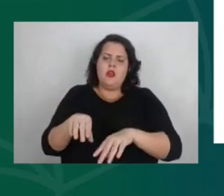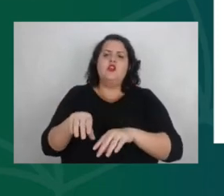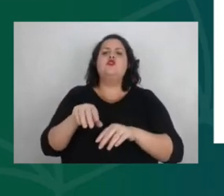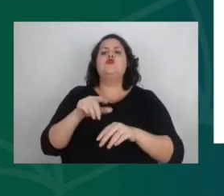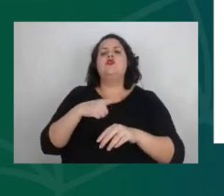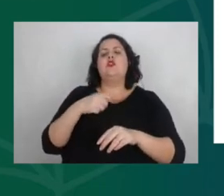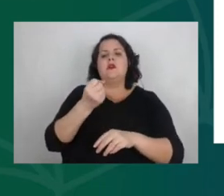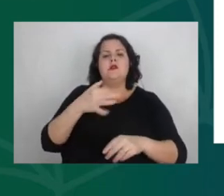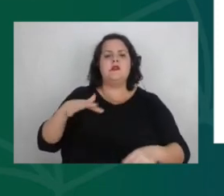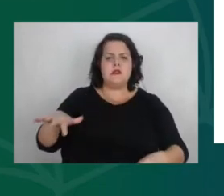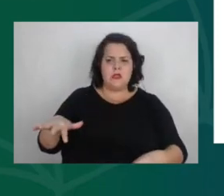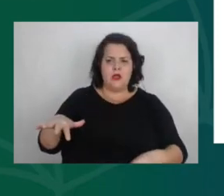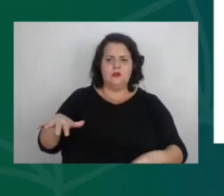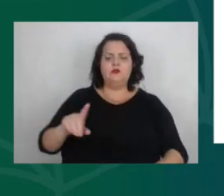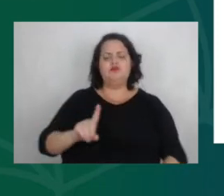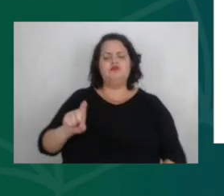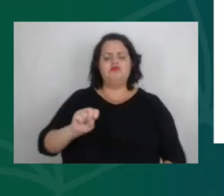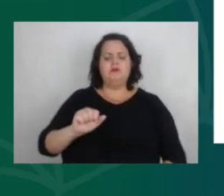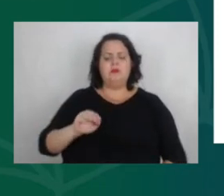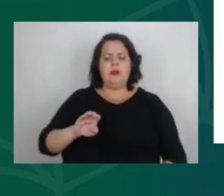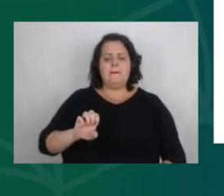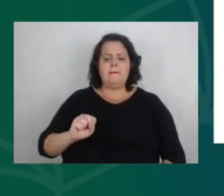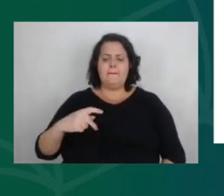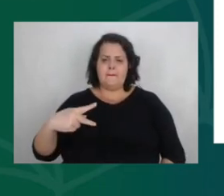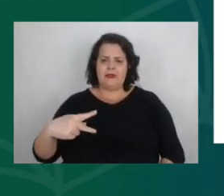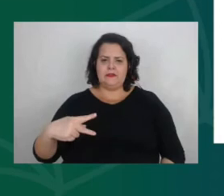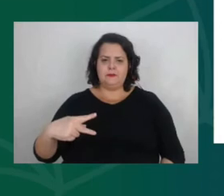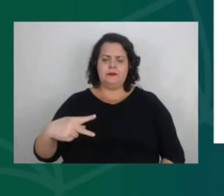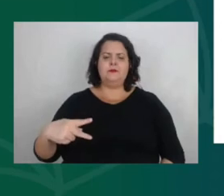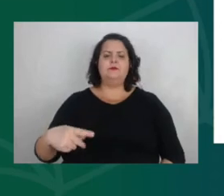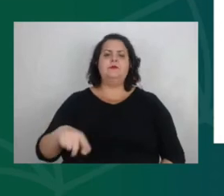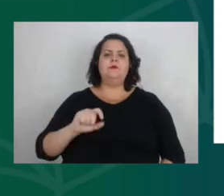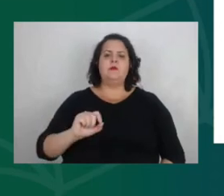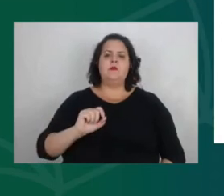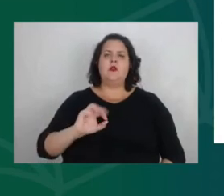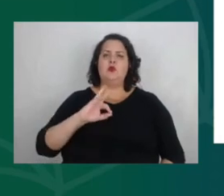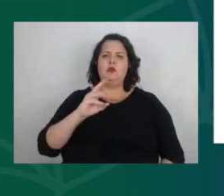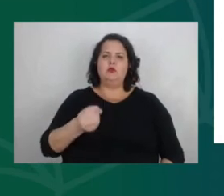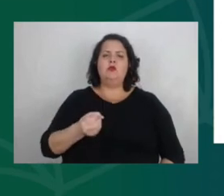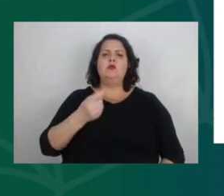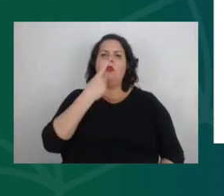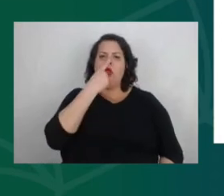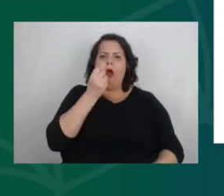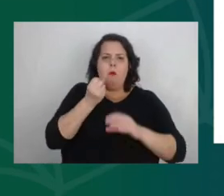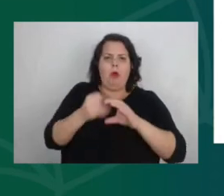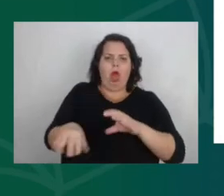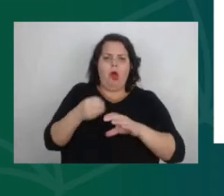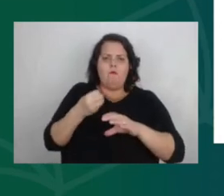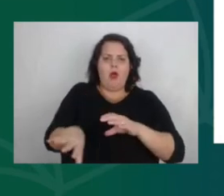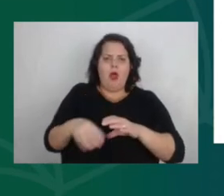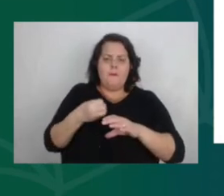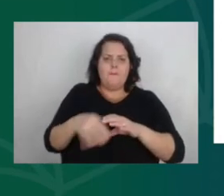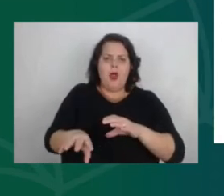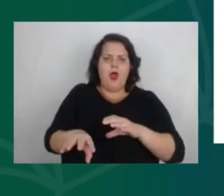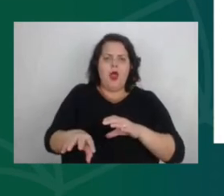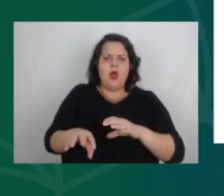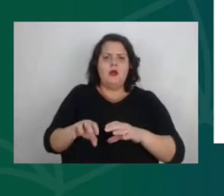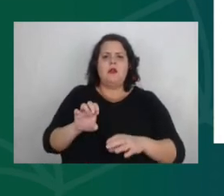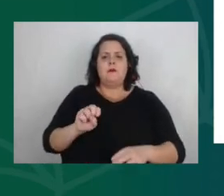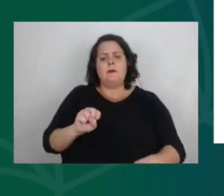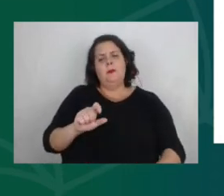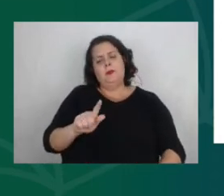Santos. Esse esgoto, esse efluente, né, ele foi coletado imediatamente quando ele é produzido, ele não foi